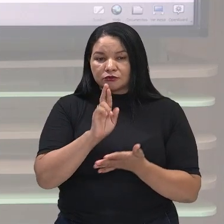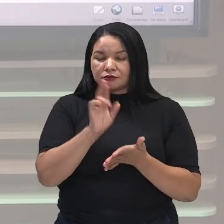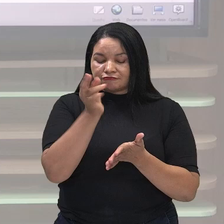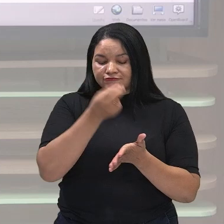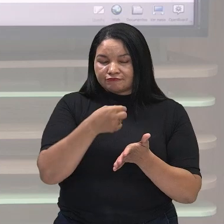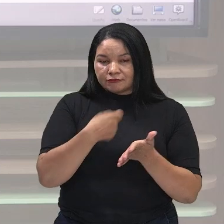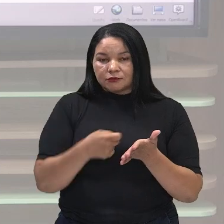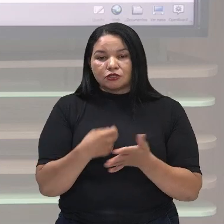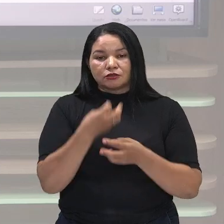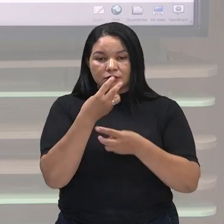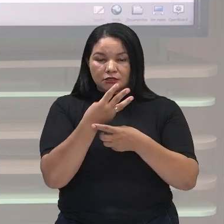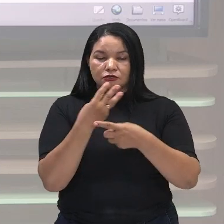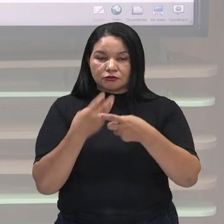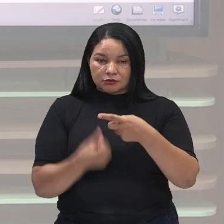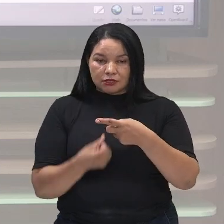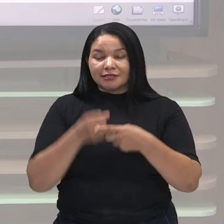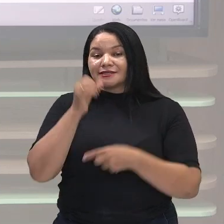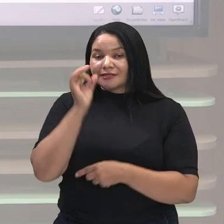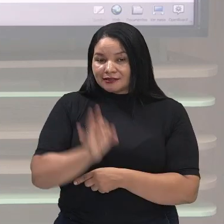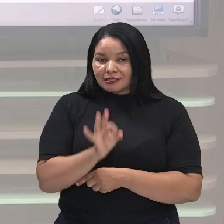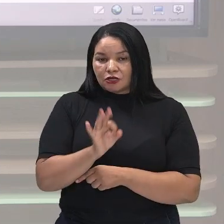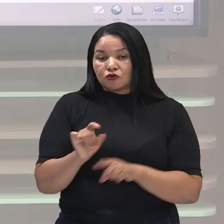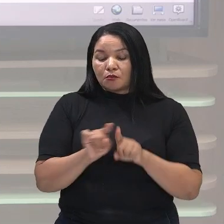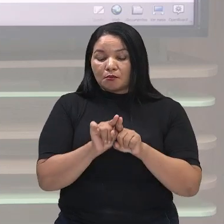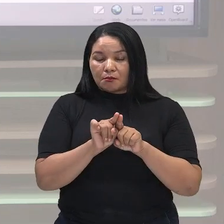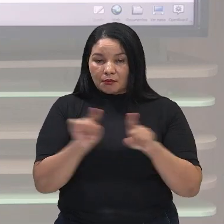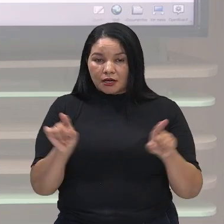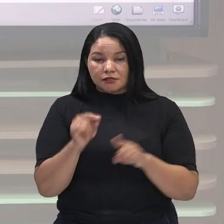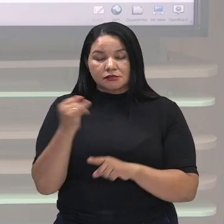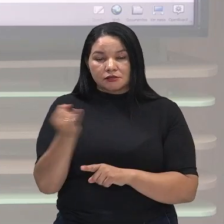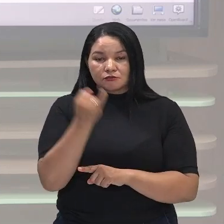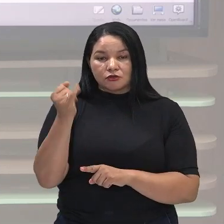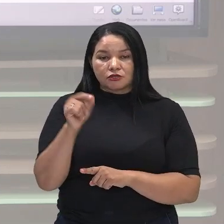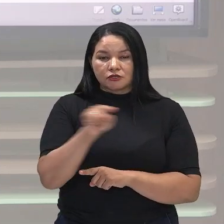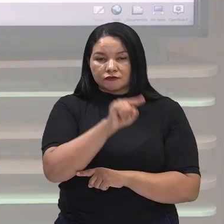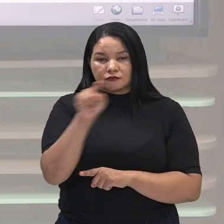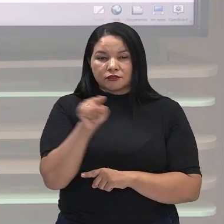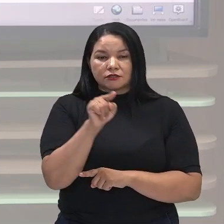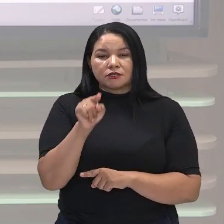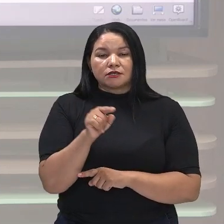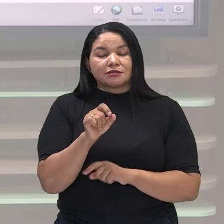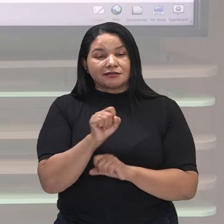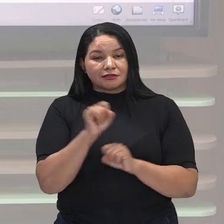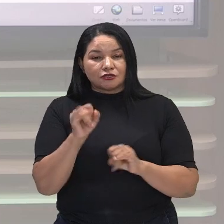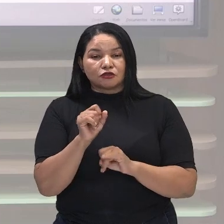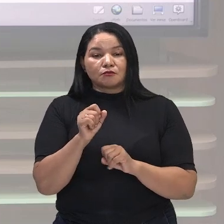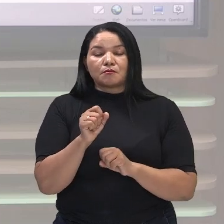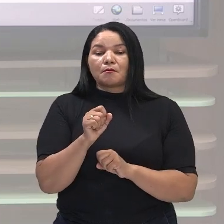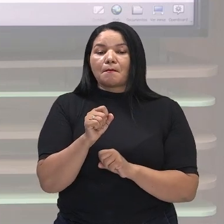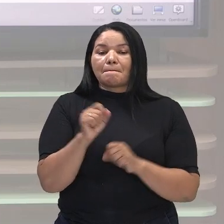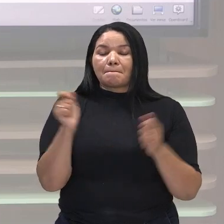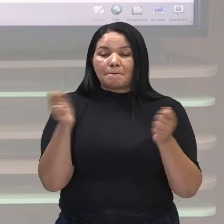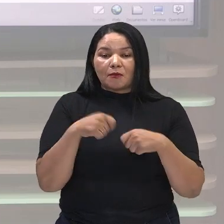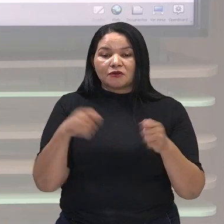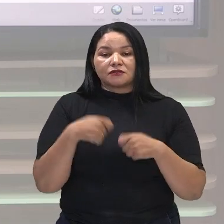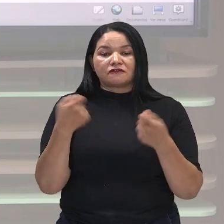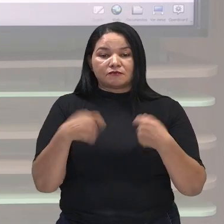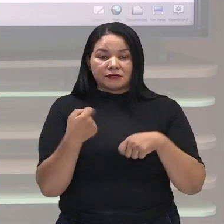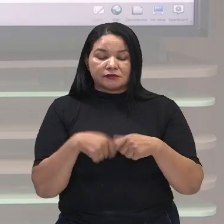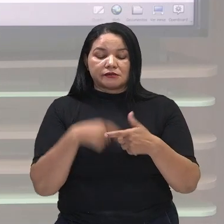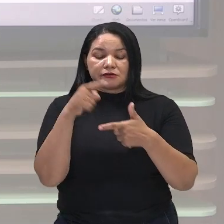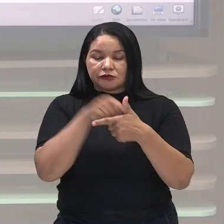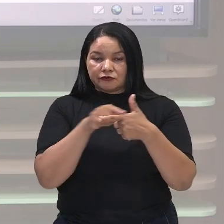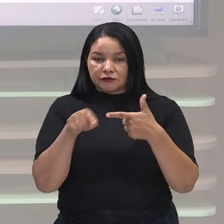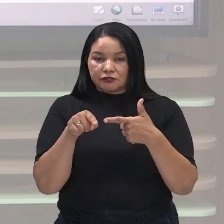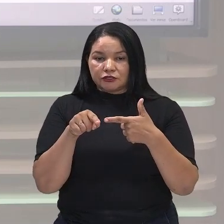6, está correto. Mas é importante que você, sempre que possível, simplifique essa fração. Por